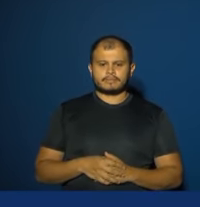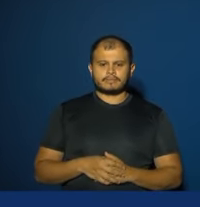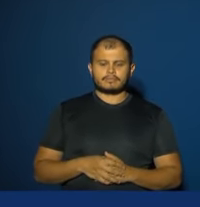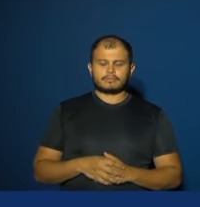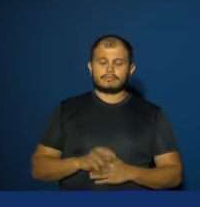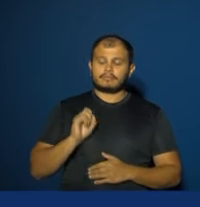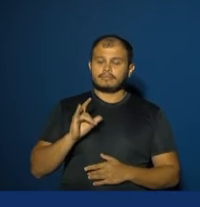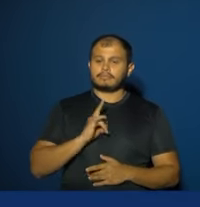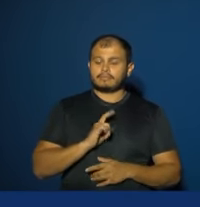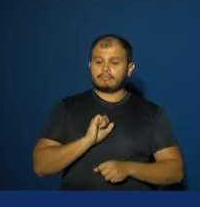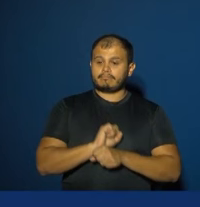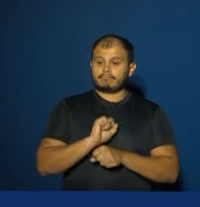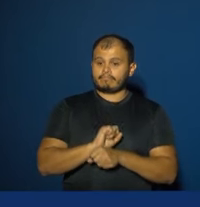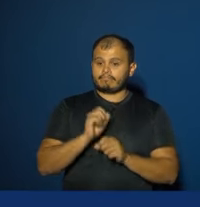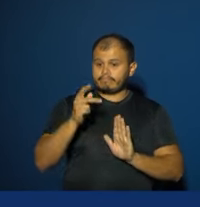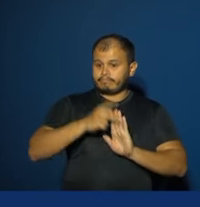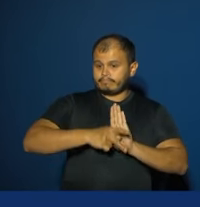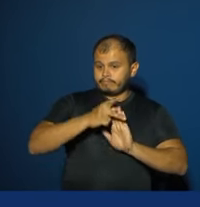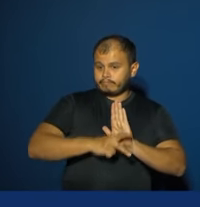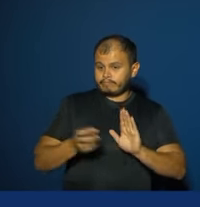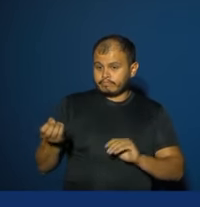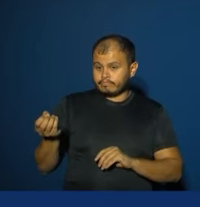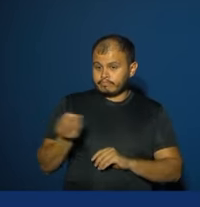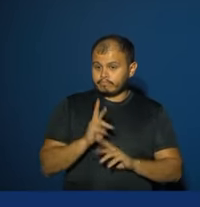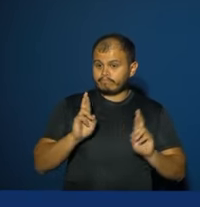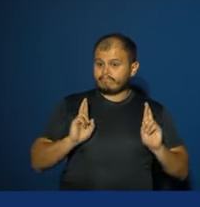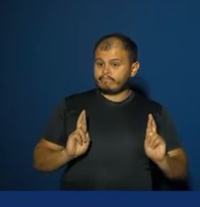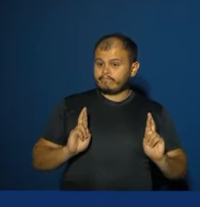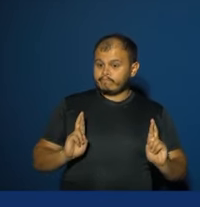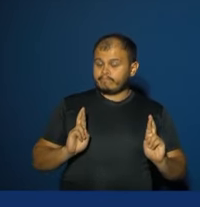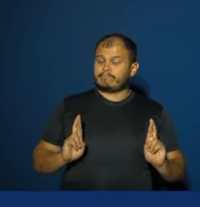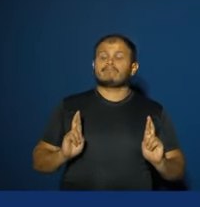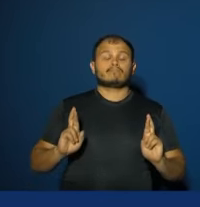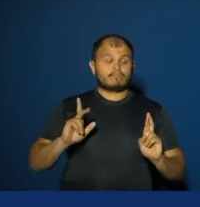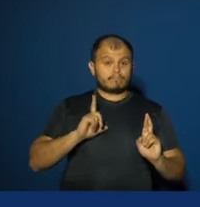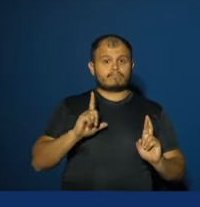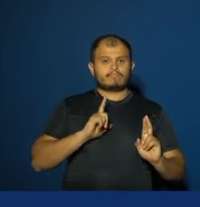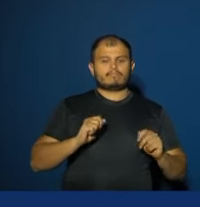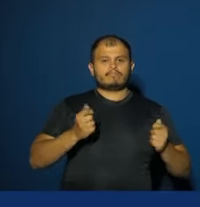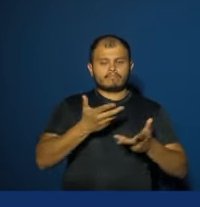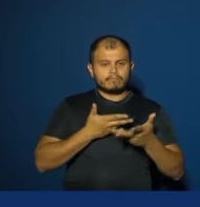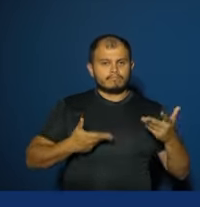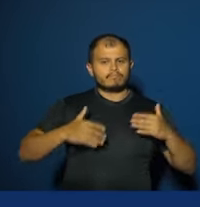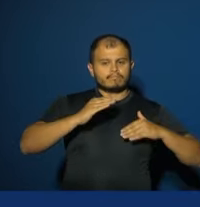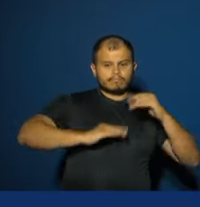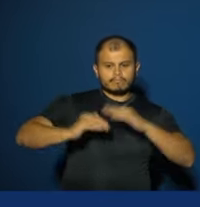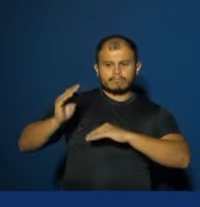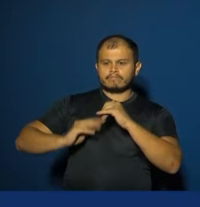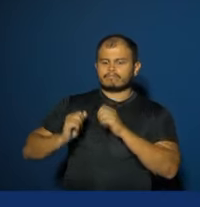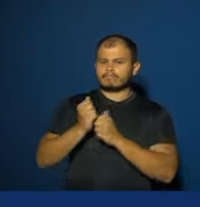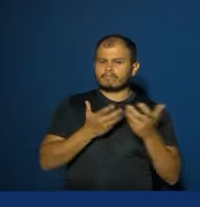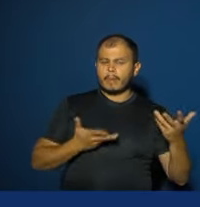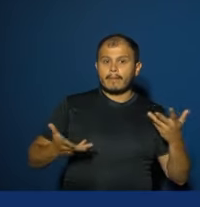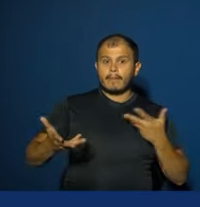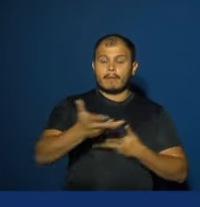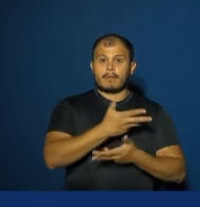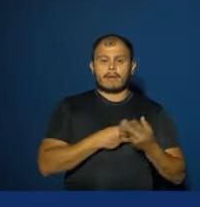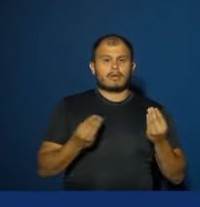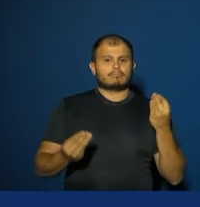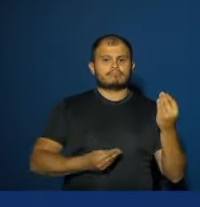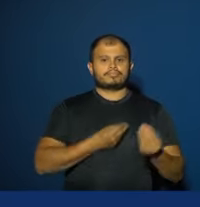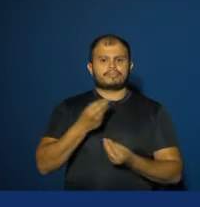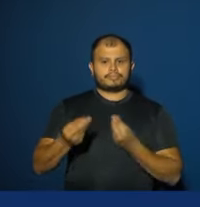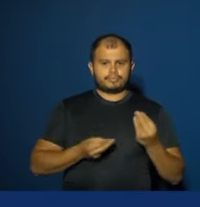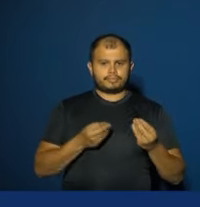novos projetos há de se imaginar com que esse processo de convite ou de aceite de convite né nessa